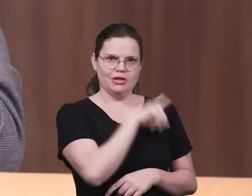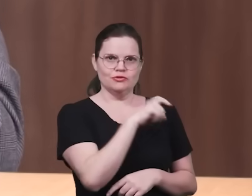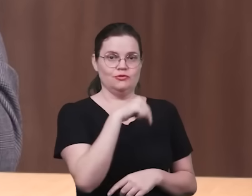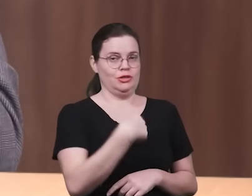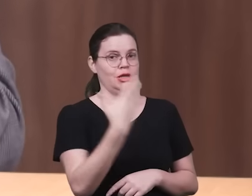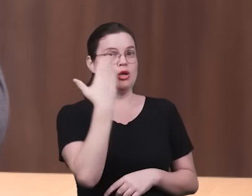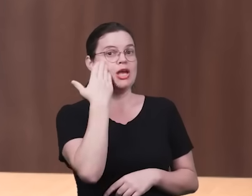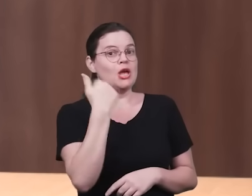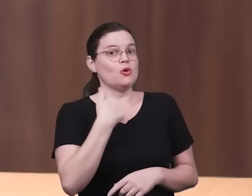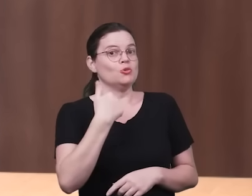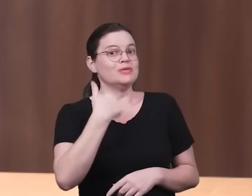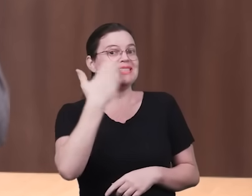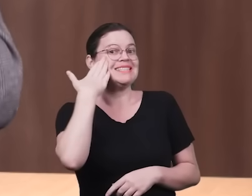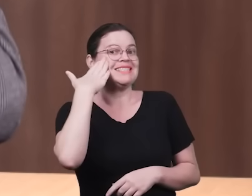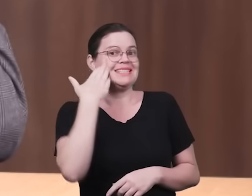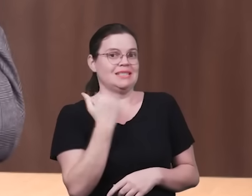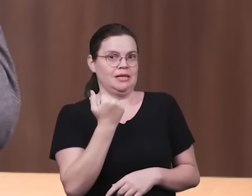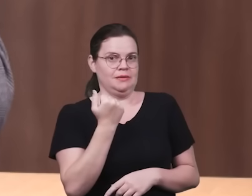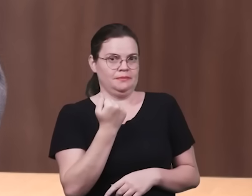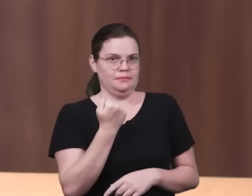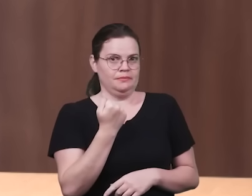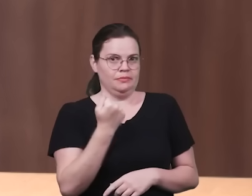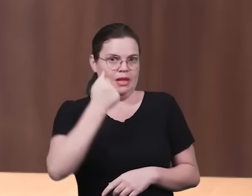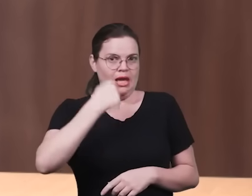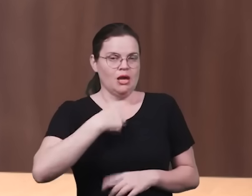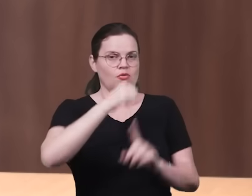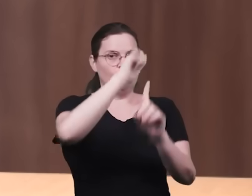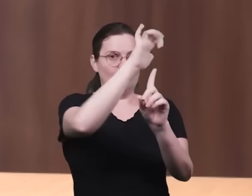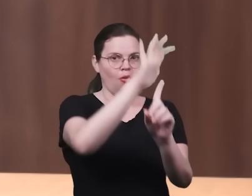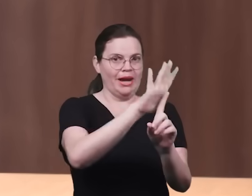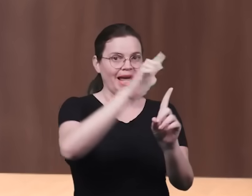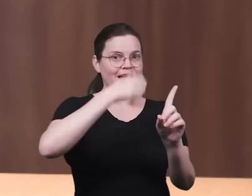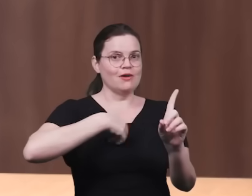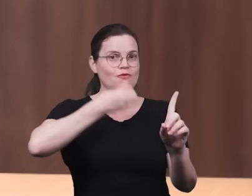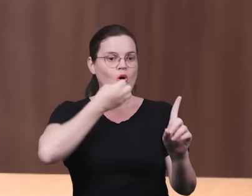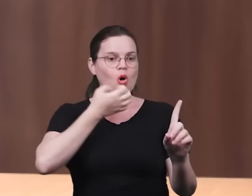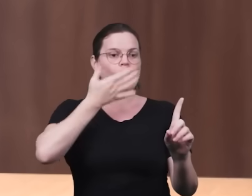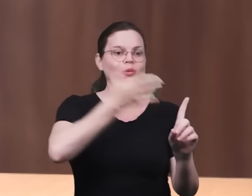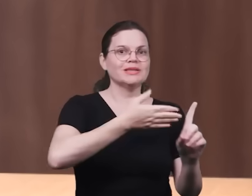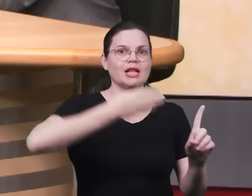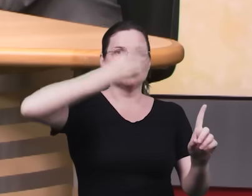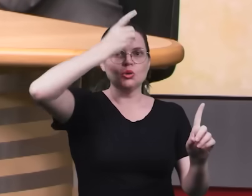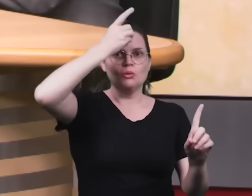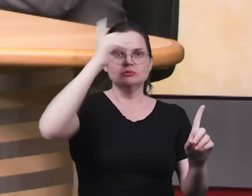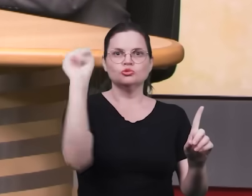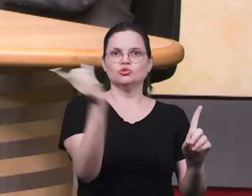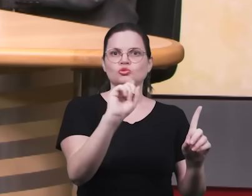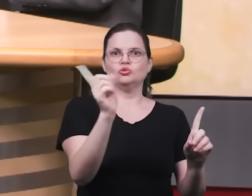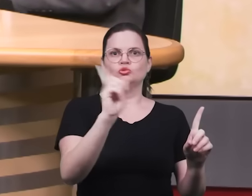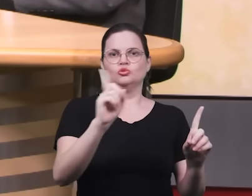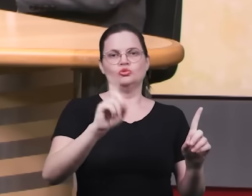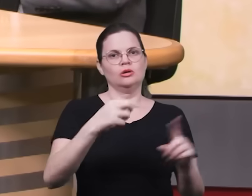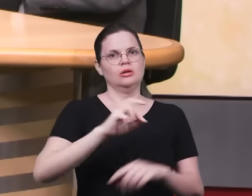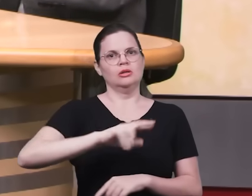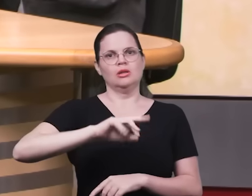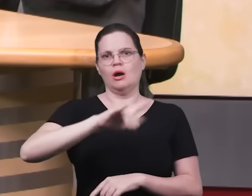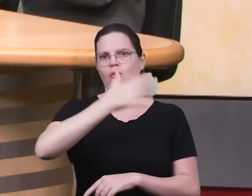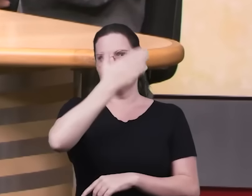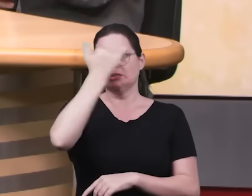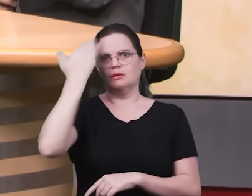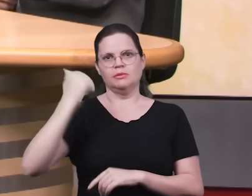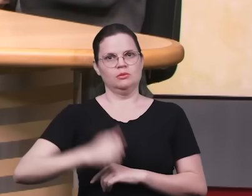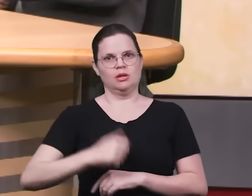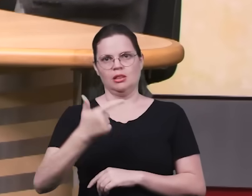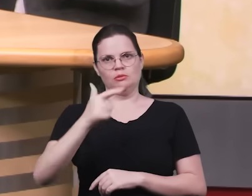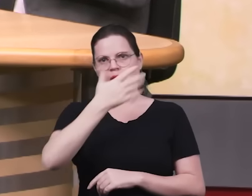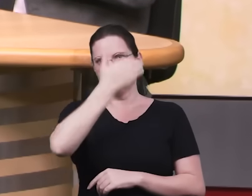tenho conhecimento. Então vamos orar ali. Eu não devo entregar dons. Não é sábio, é. Não é sábio. Mesmo que eu tenha, eu não vou